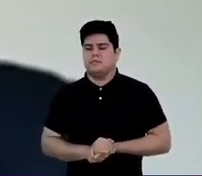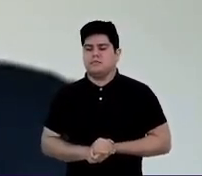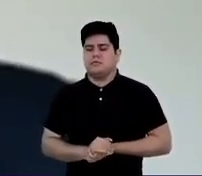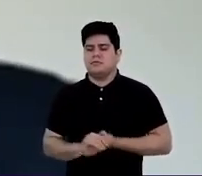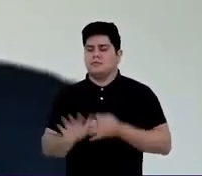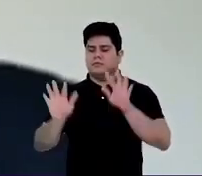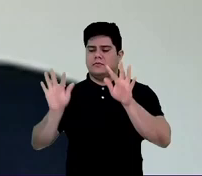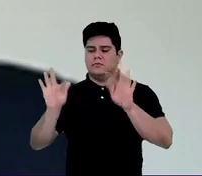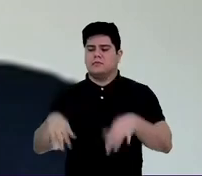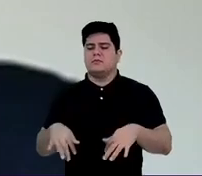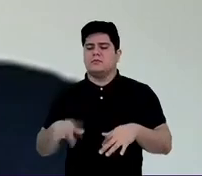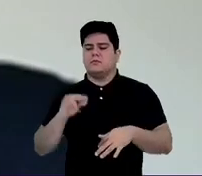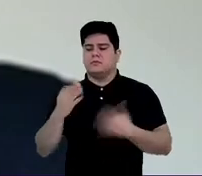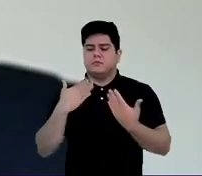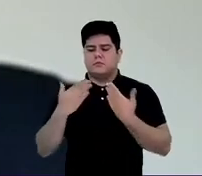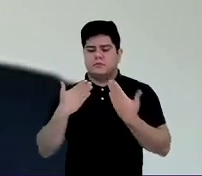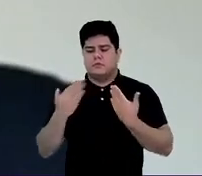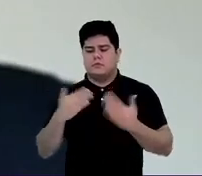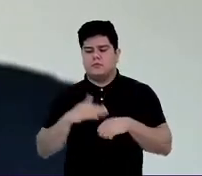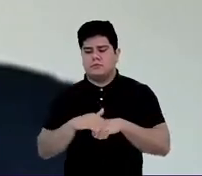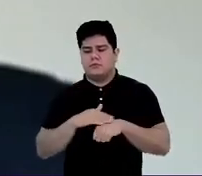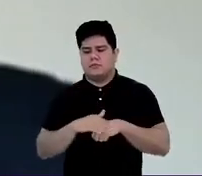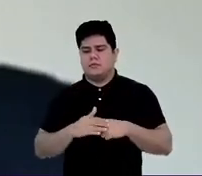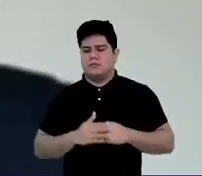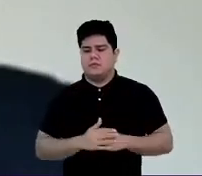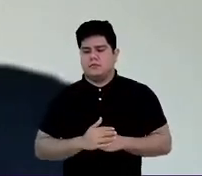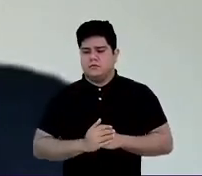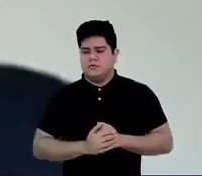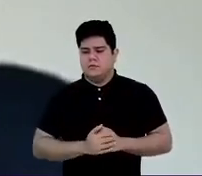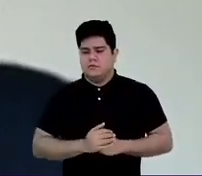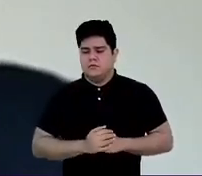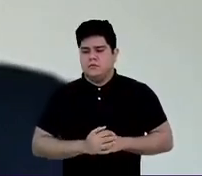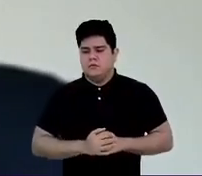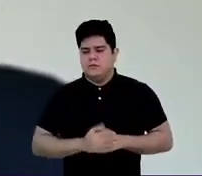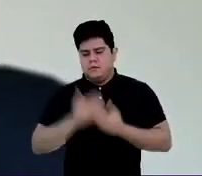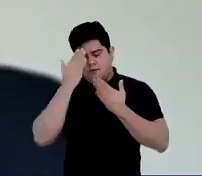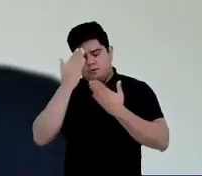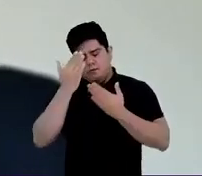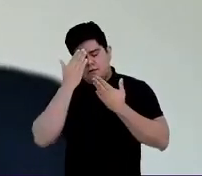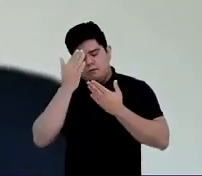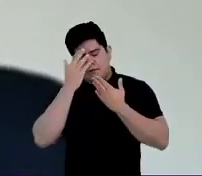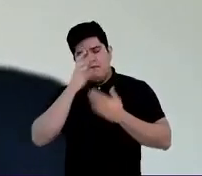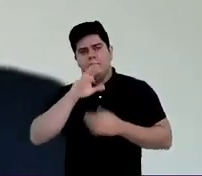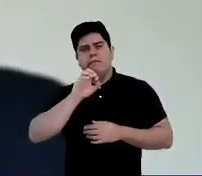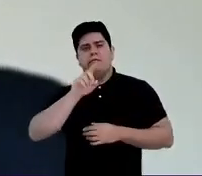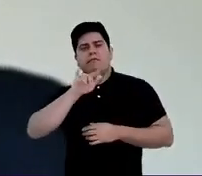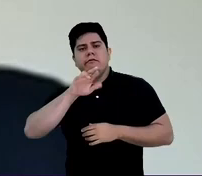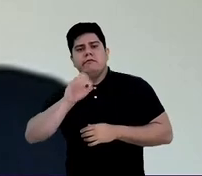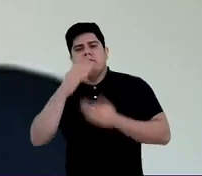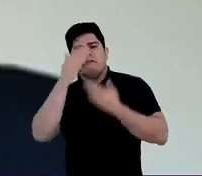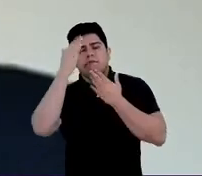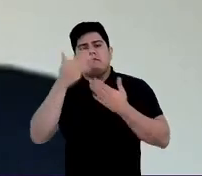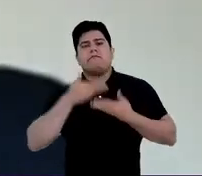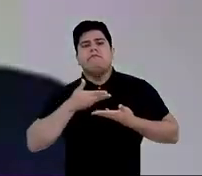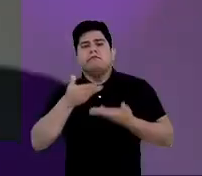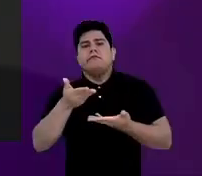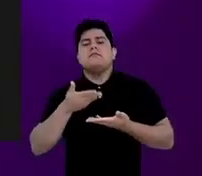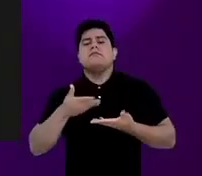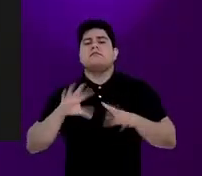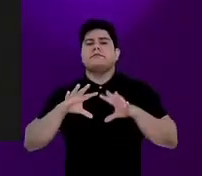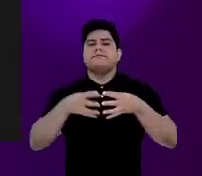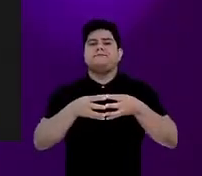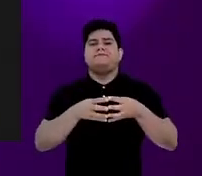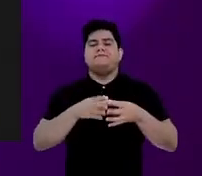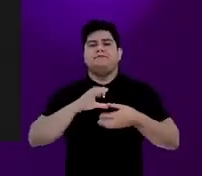gente faz algum comentário que for pertinente. Obrigado, Rodrigo. Obrigado pela introdução, pelo convite ao Grupo